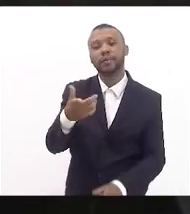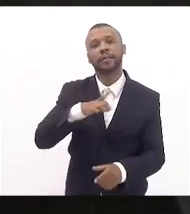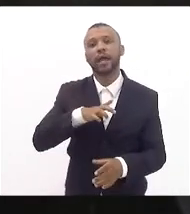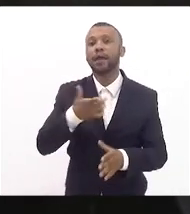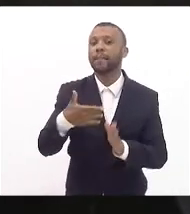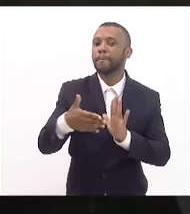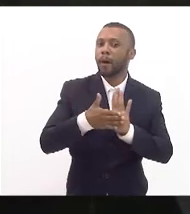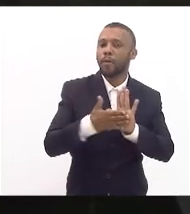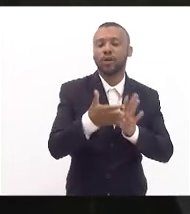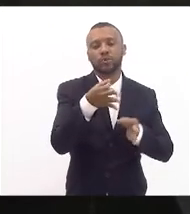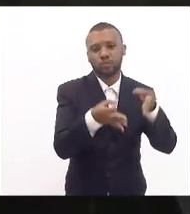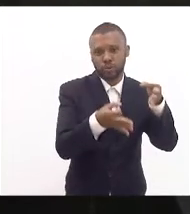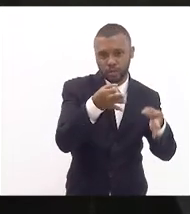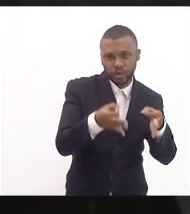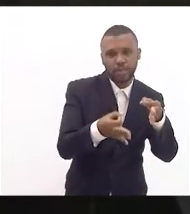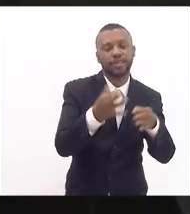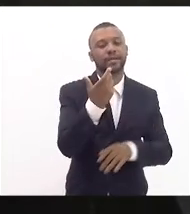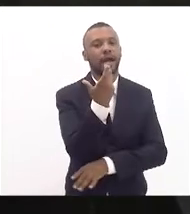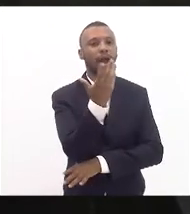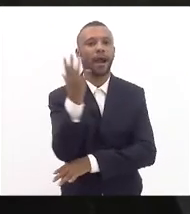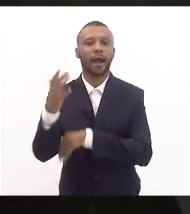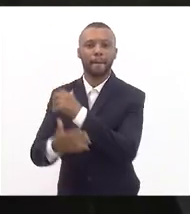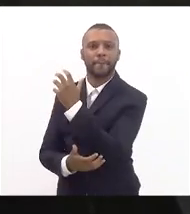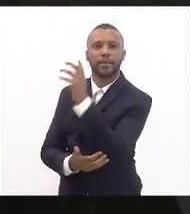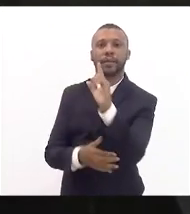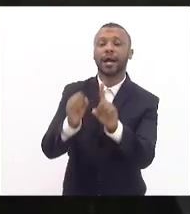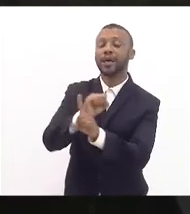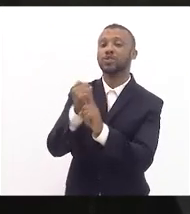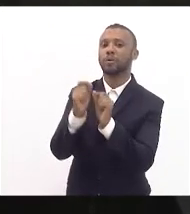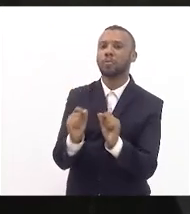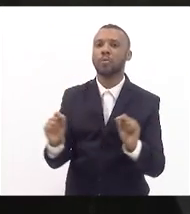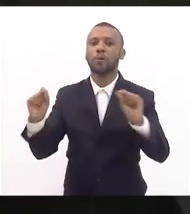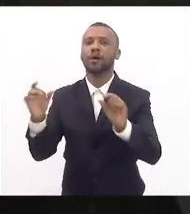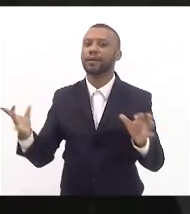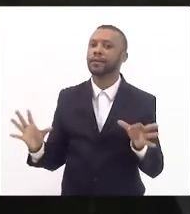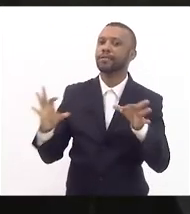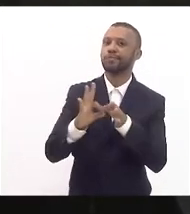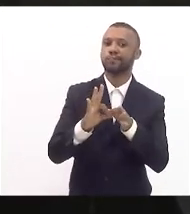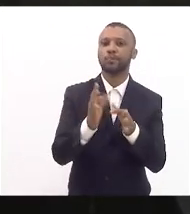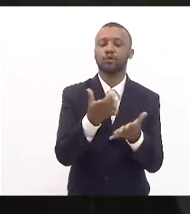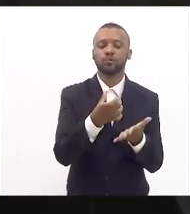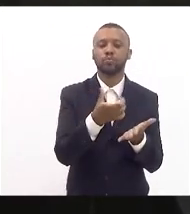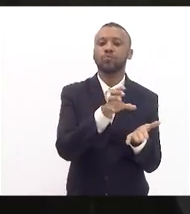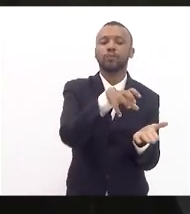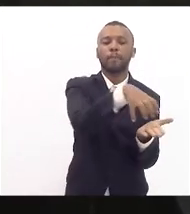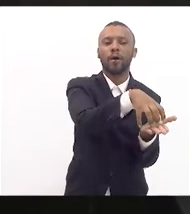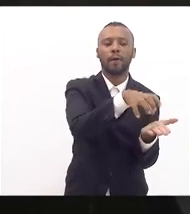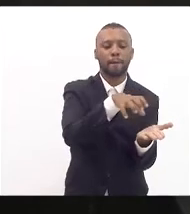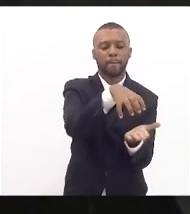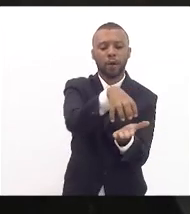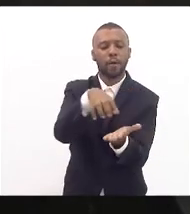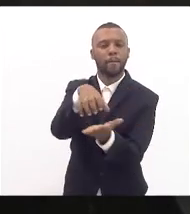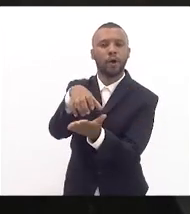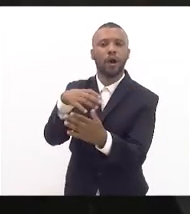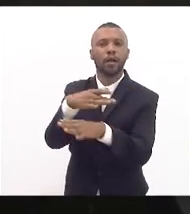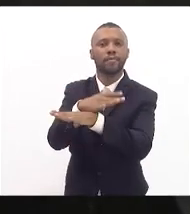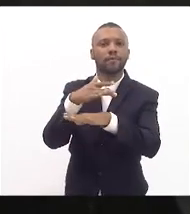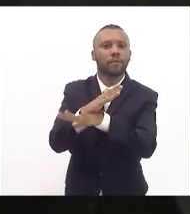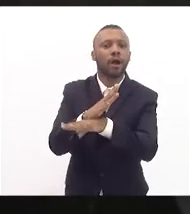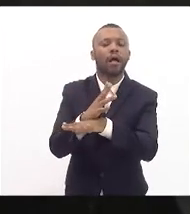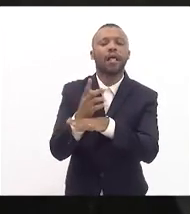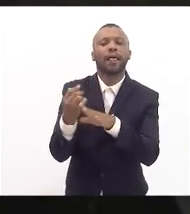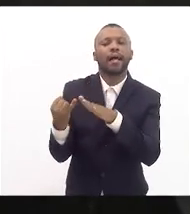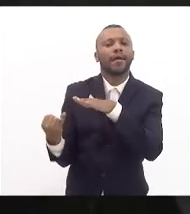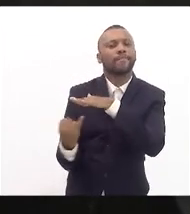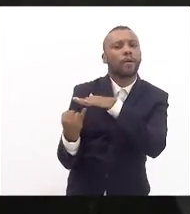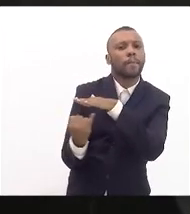urbanísticas, ambientais e sociais destinadas à incorporação dos núcleos urbanos informais ao ordenamento